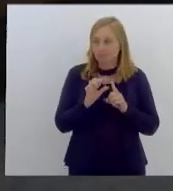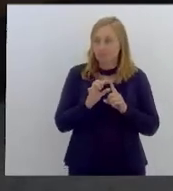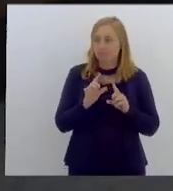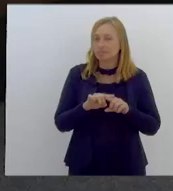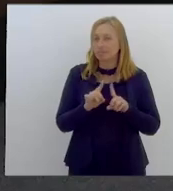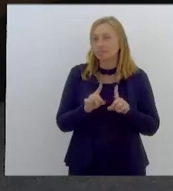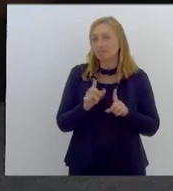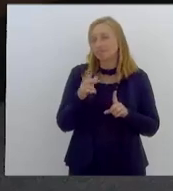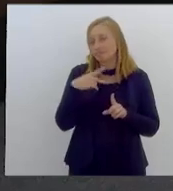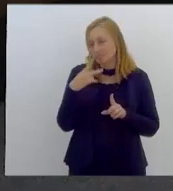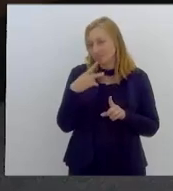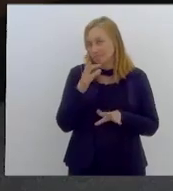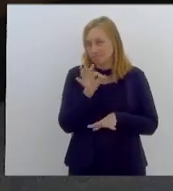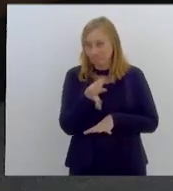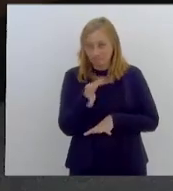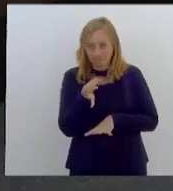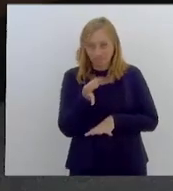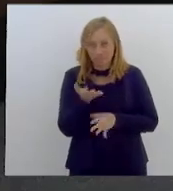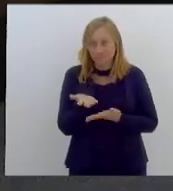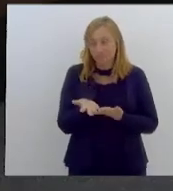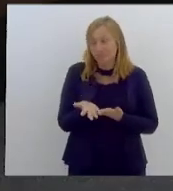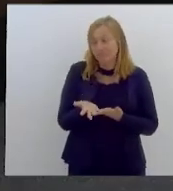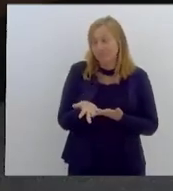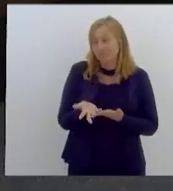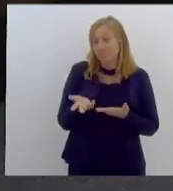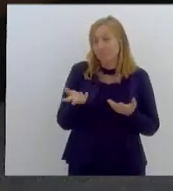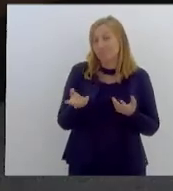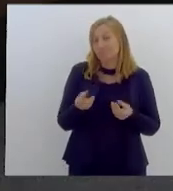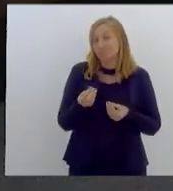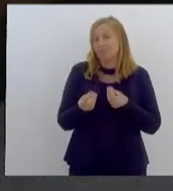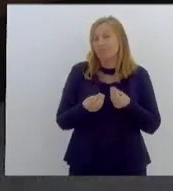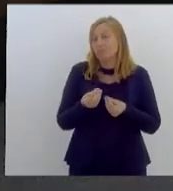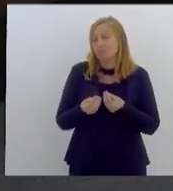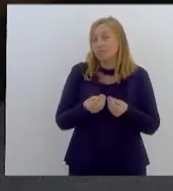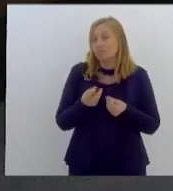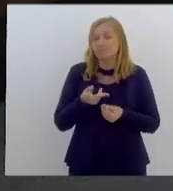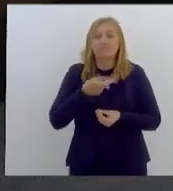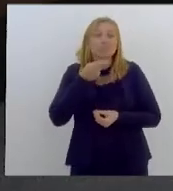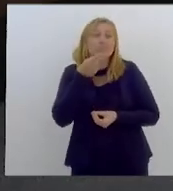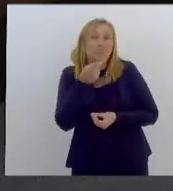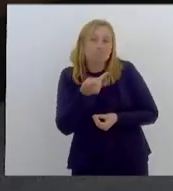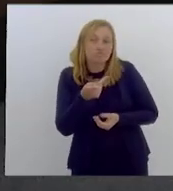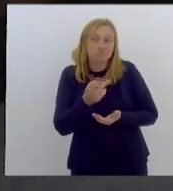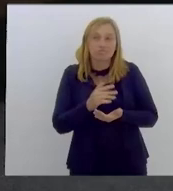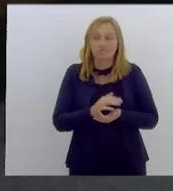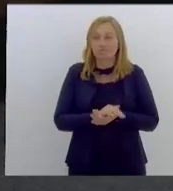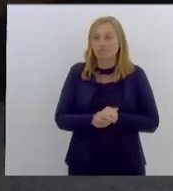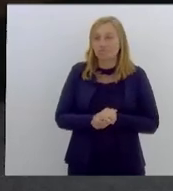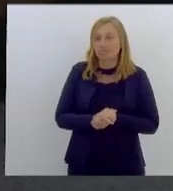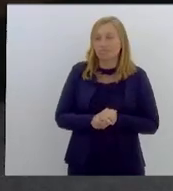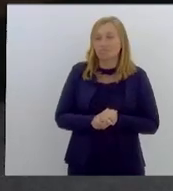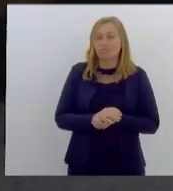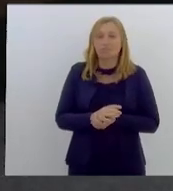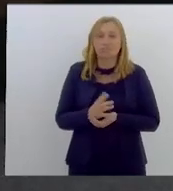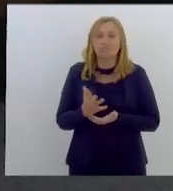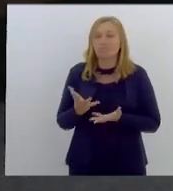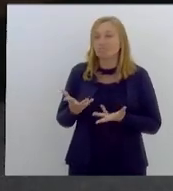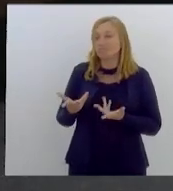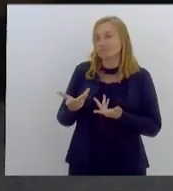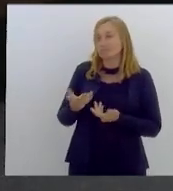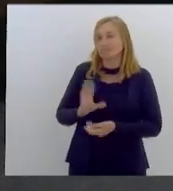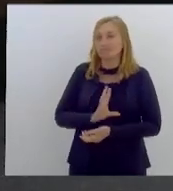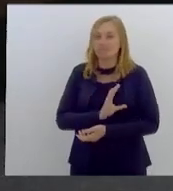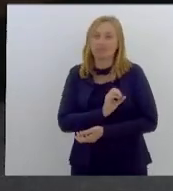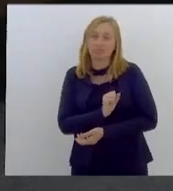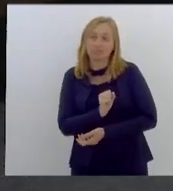refutar momentaneamente a questão, a forma jocosa colocada pelo habilidoso deputado